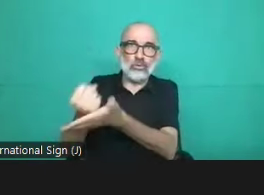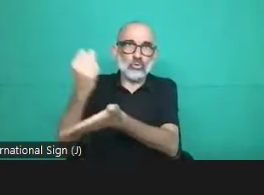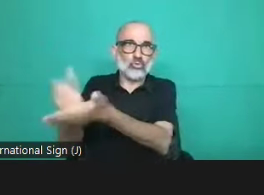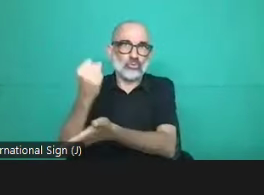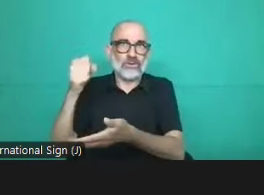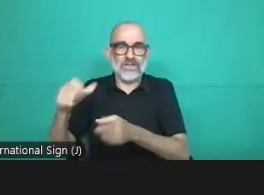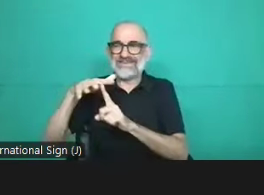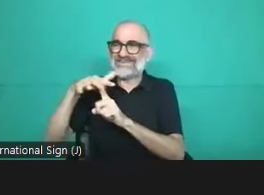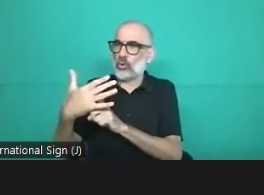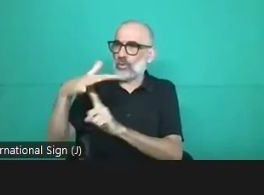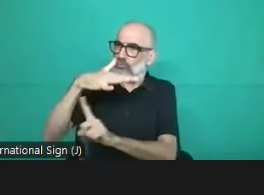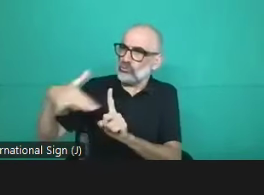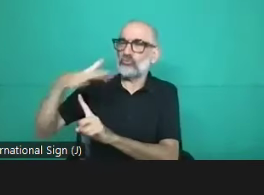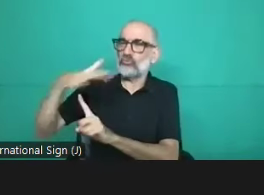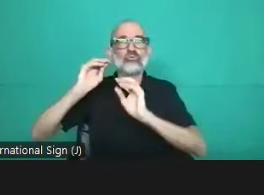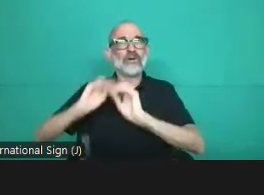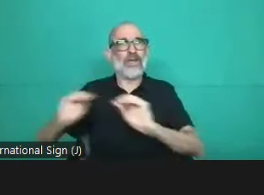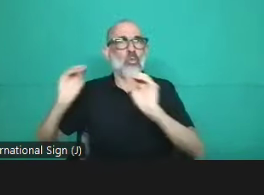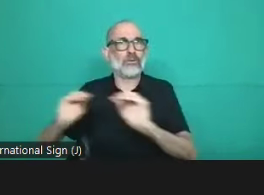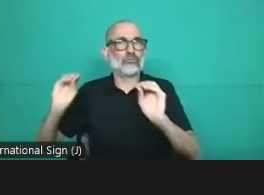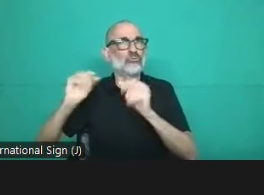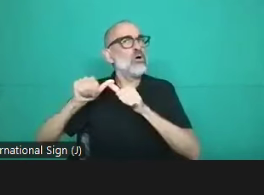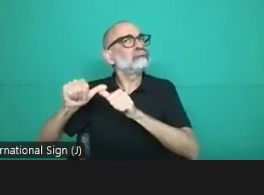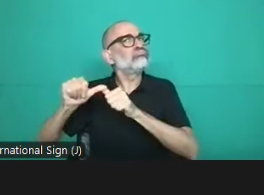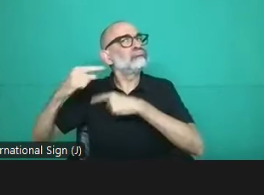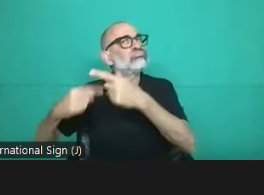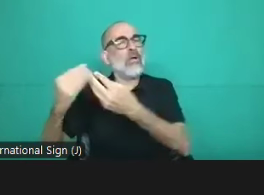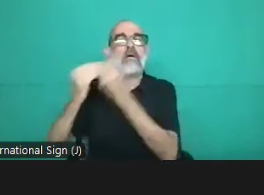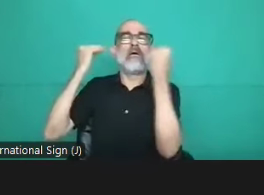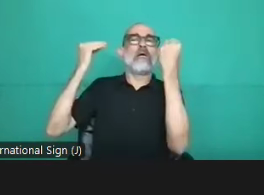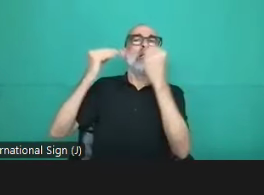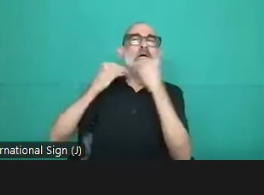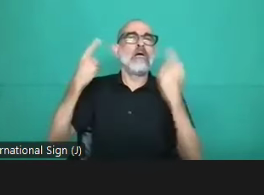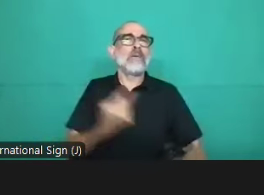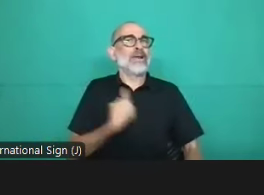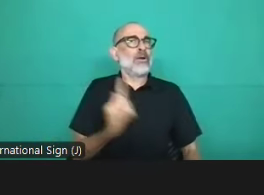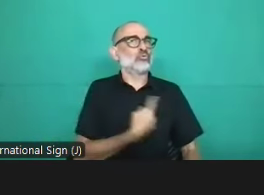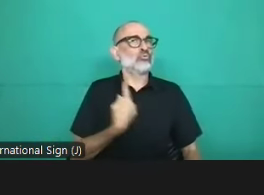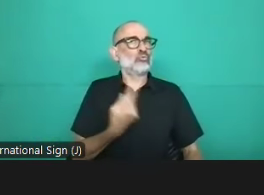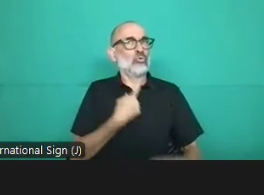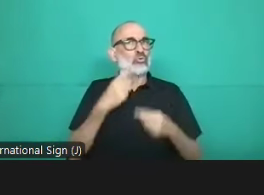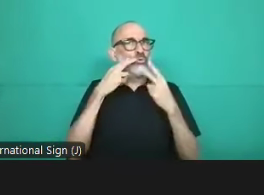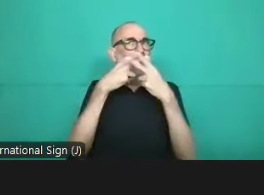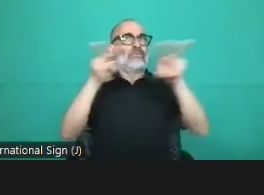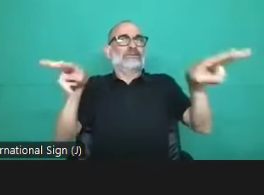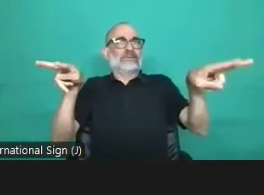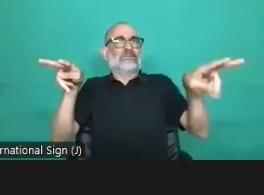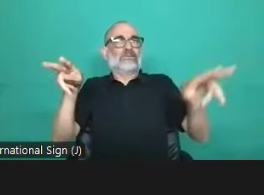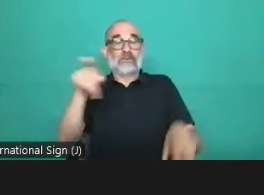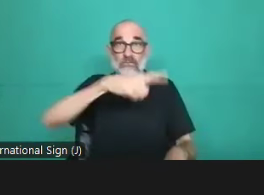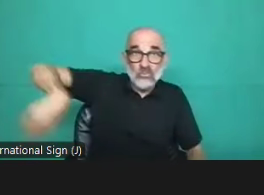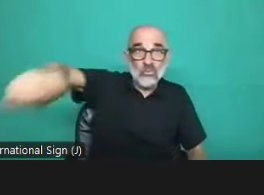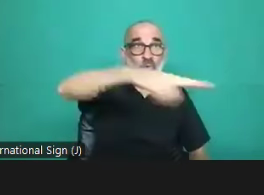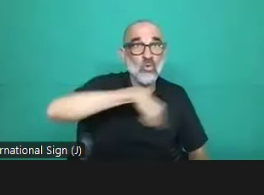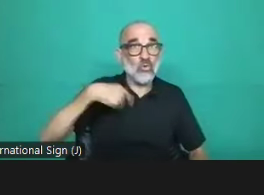estamos utilizando tem alguns componentes no programa que são fundamentais para que isso aconteça, né? Gestão das